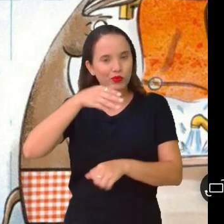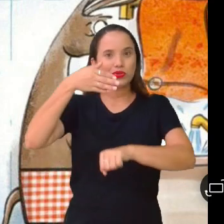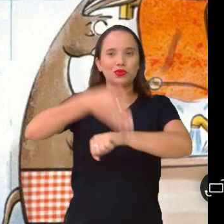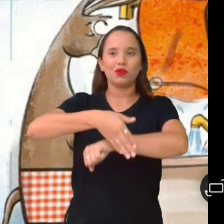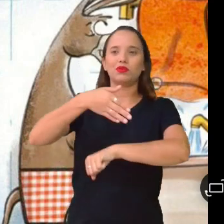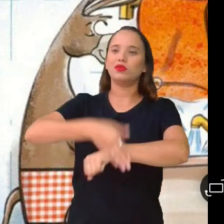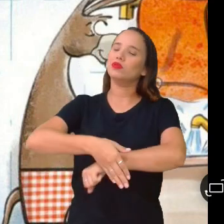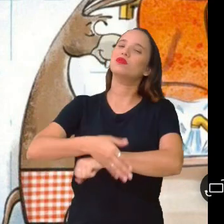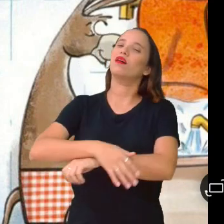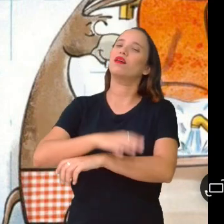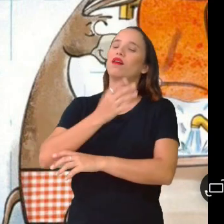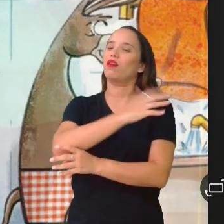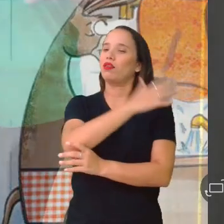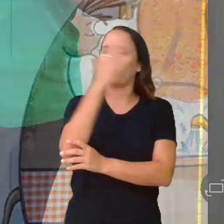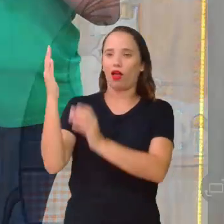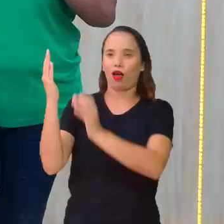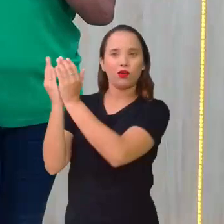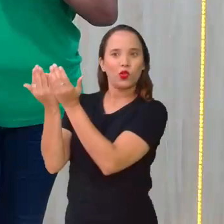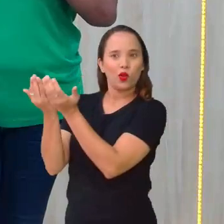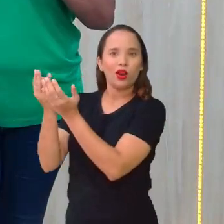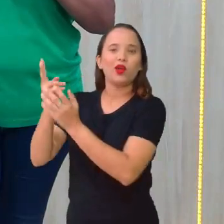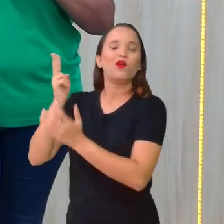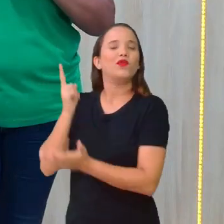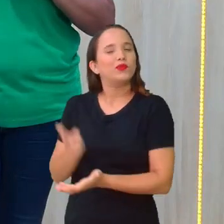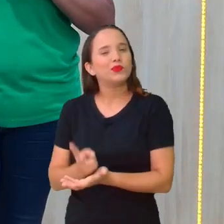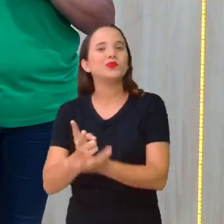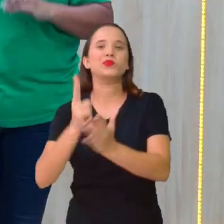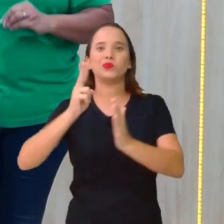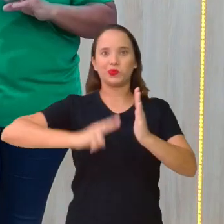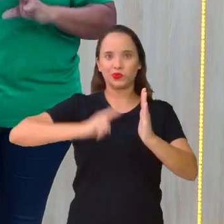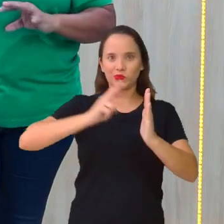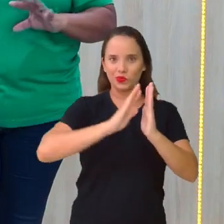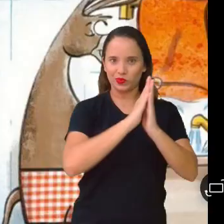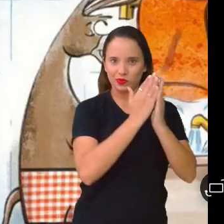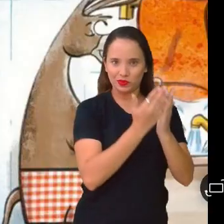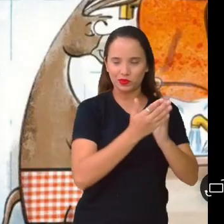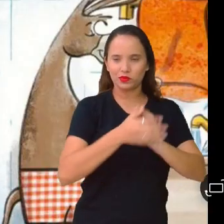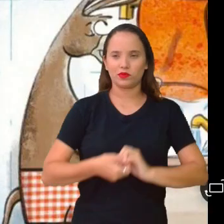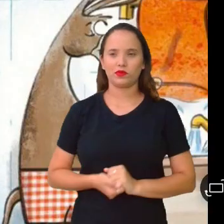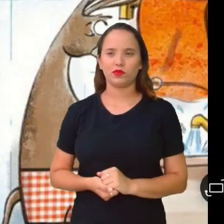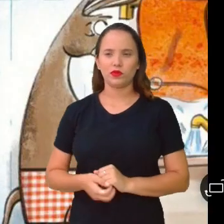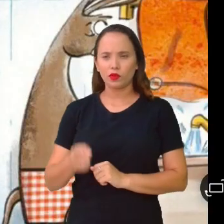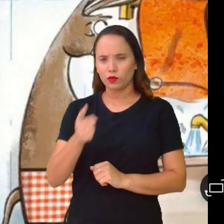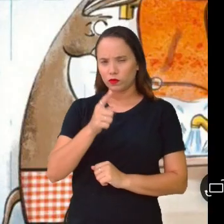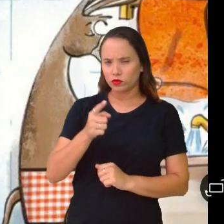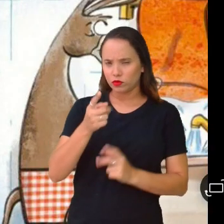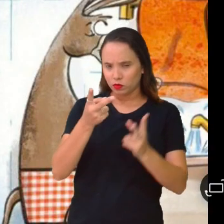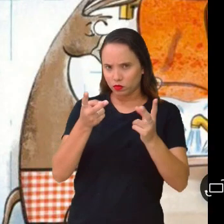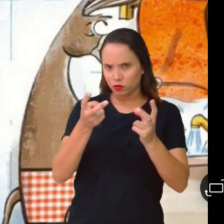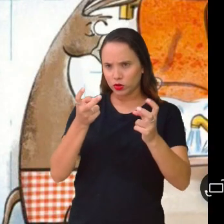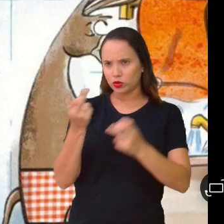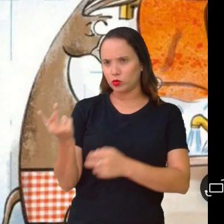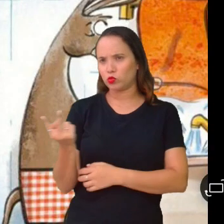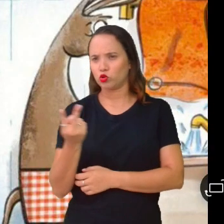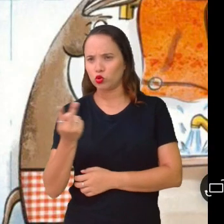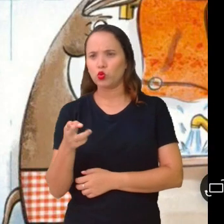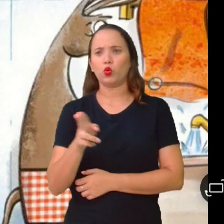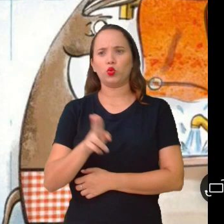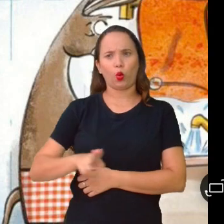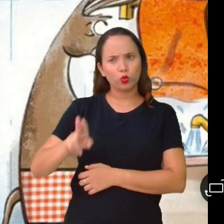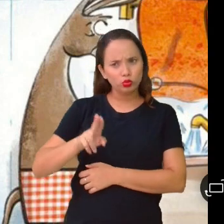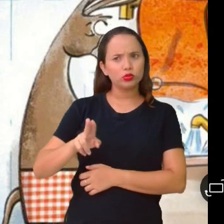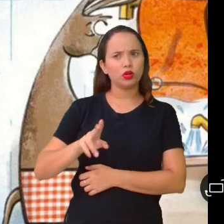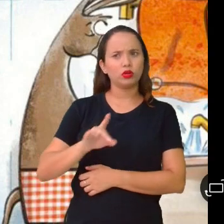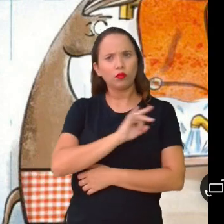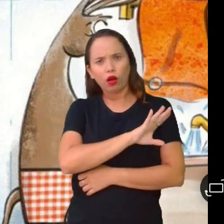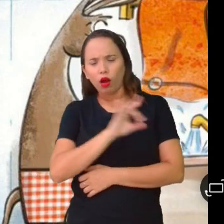aí. Vocês observem que os dois estão utilizando a água, mas estão gastando aí do